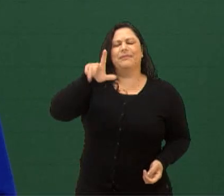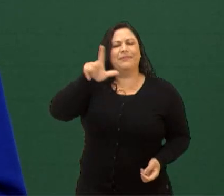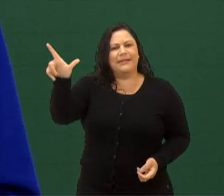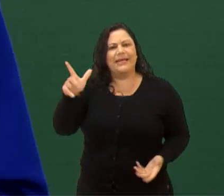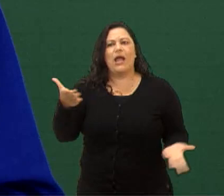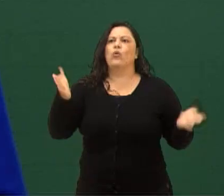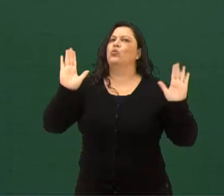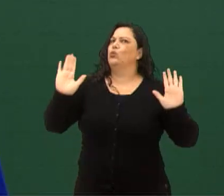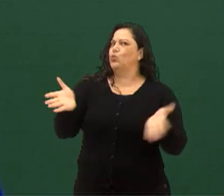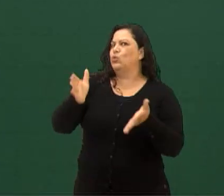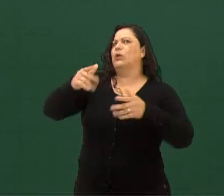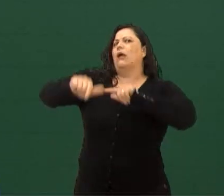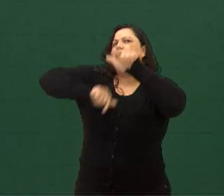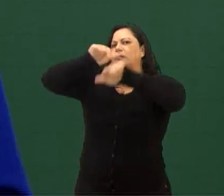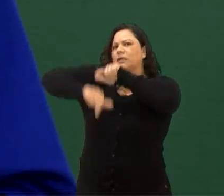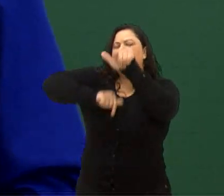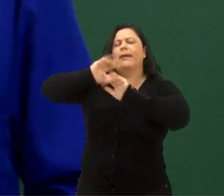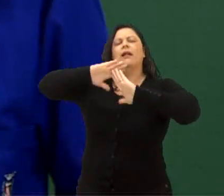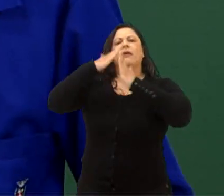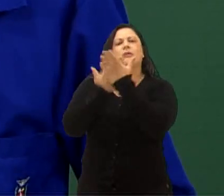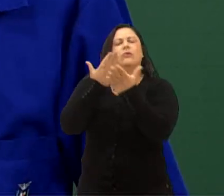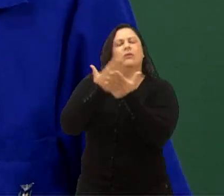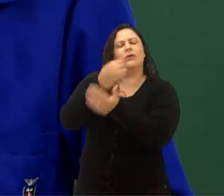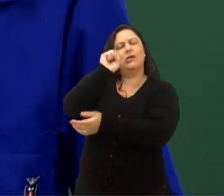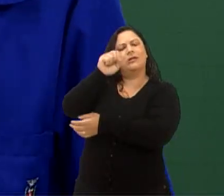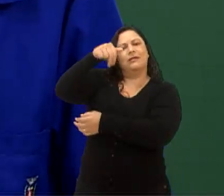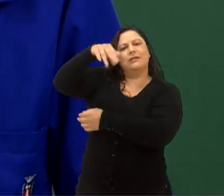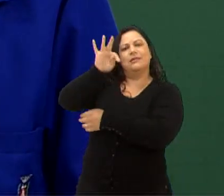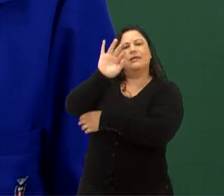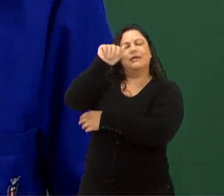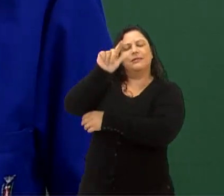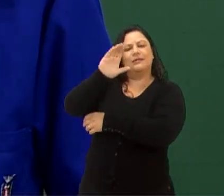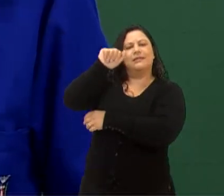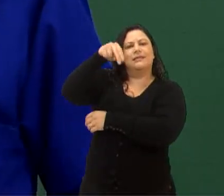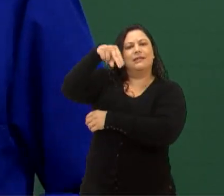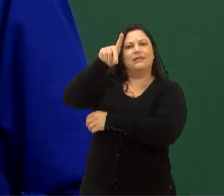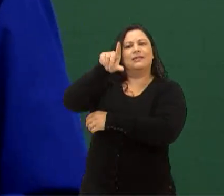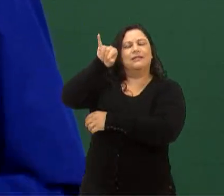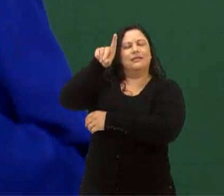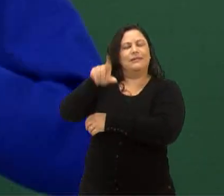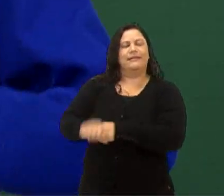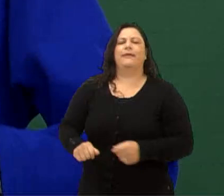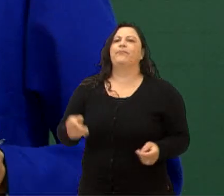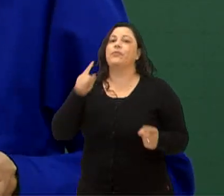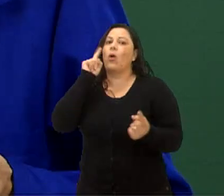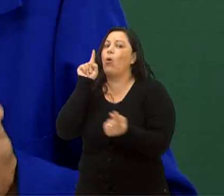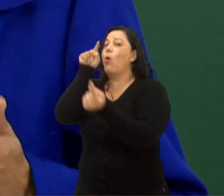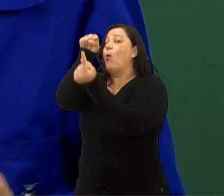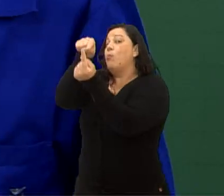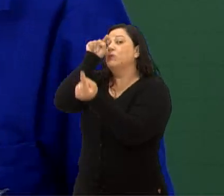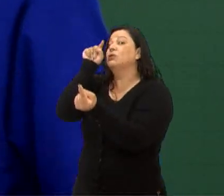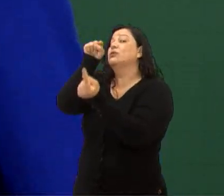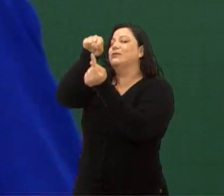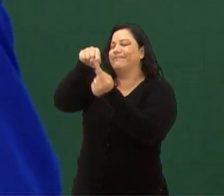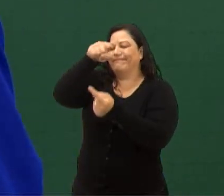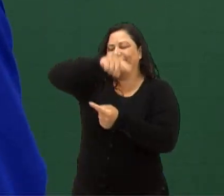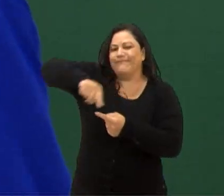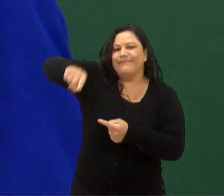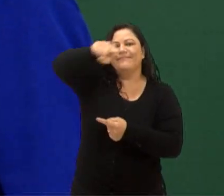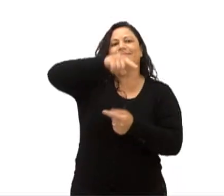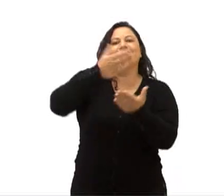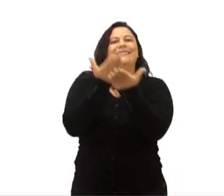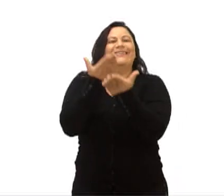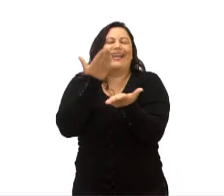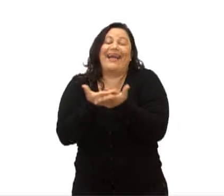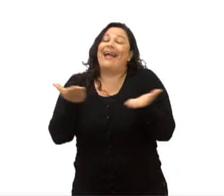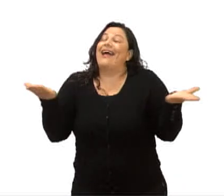trabalhei muito tempo em Santa Cândida, muito legal, pessoal. Um salve para vocês e olha o objetivo que vocês têm que estar, né, por dentro no decorrer dessa aula. Primeiro